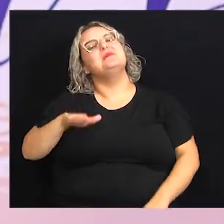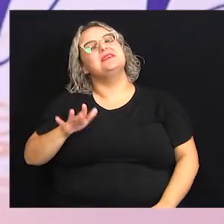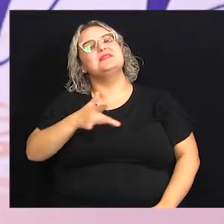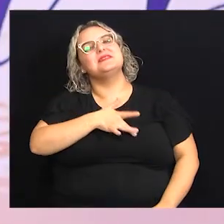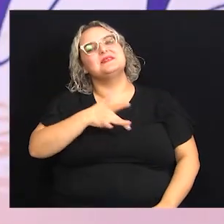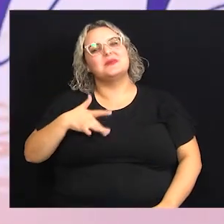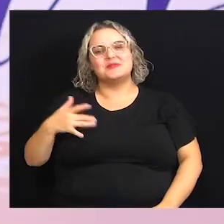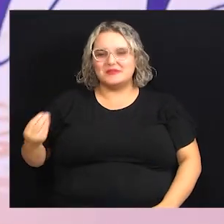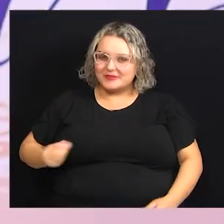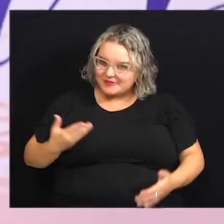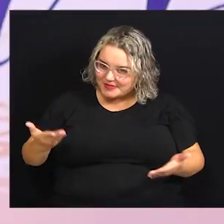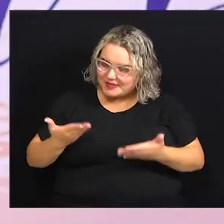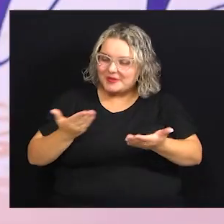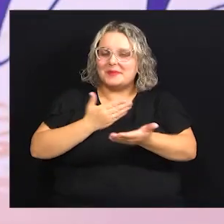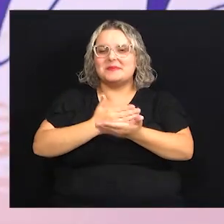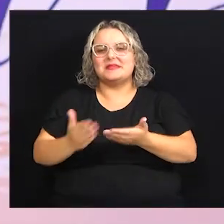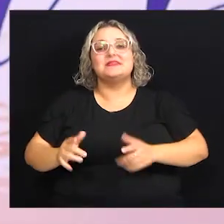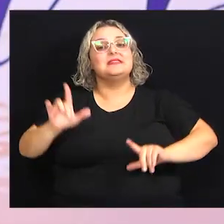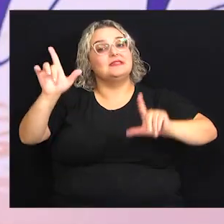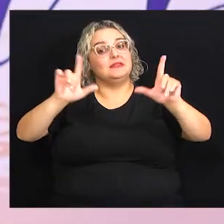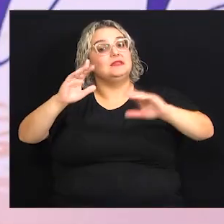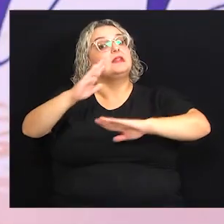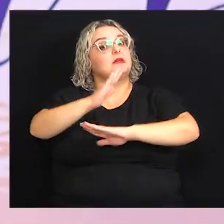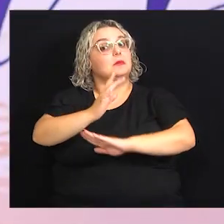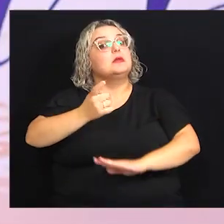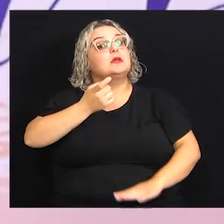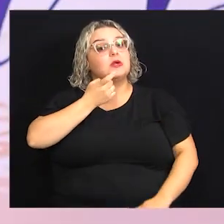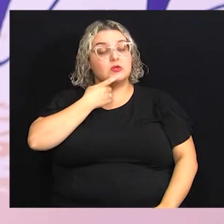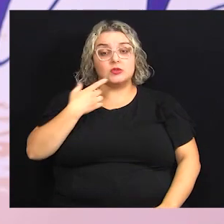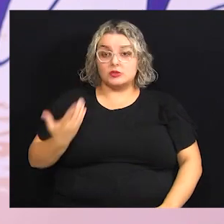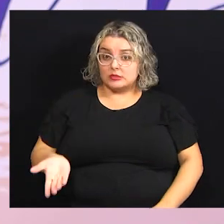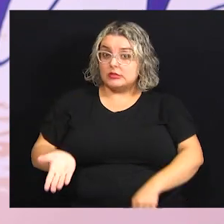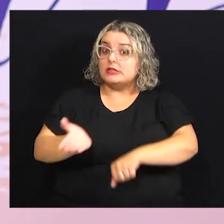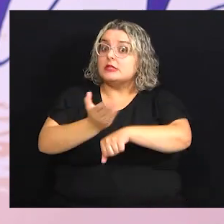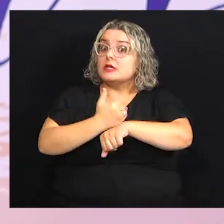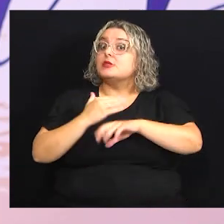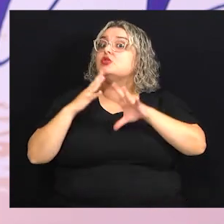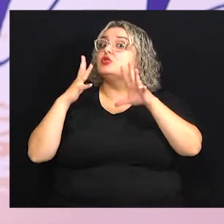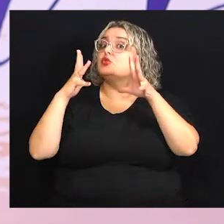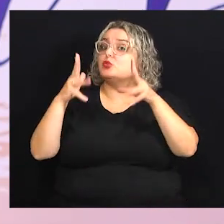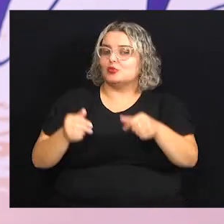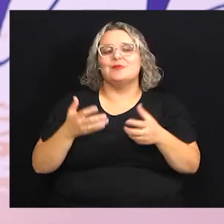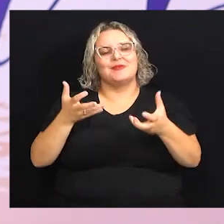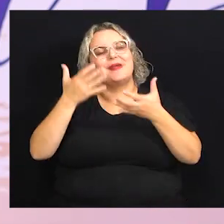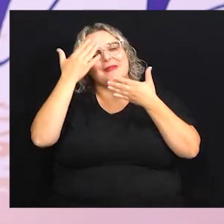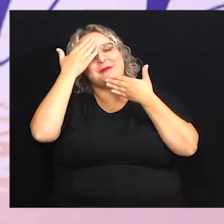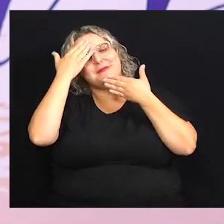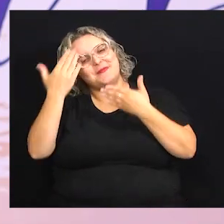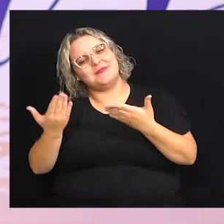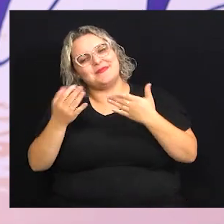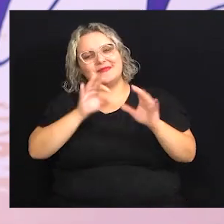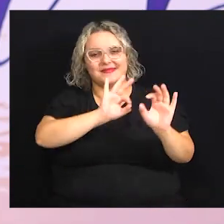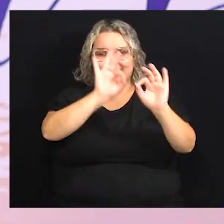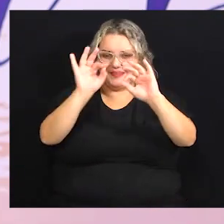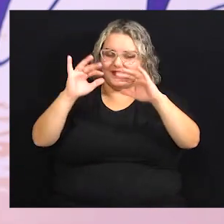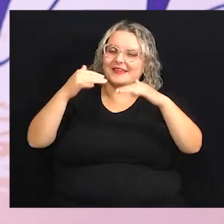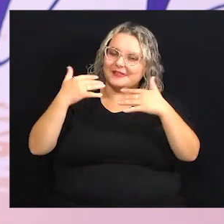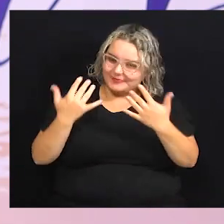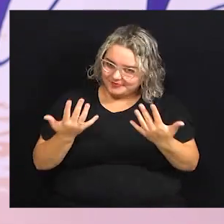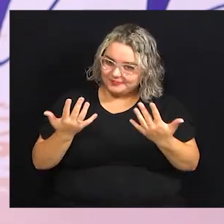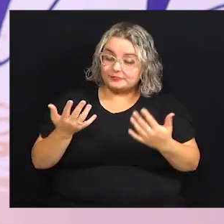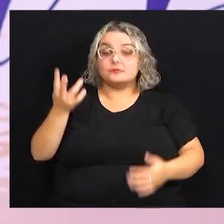Mais um Saúde e Vida começando aqui pela tela da TV Câmara Campinas e antes de mais nada eu quero agradecer a sua companhia